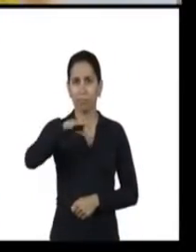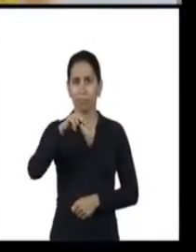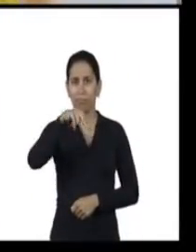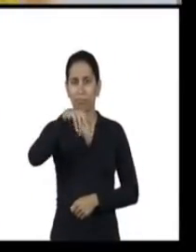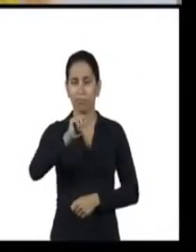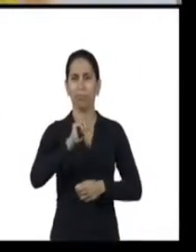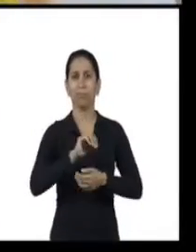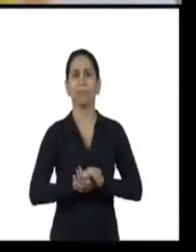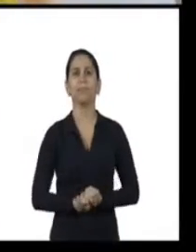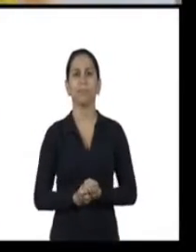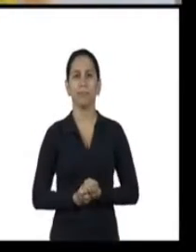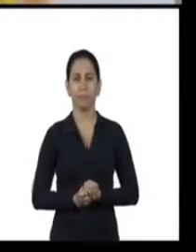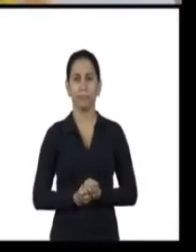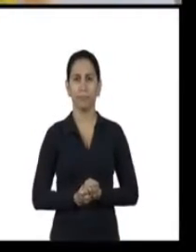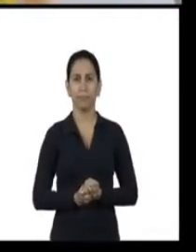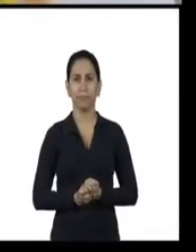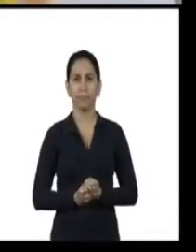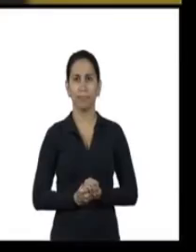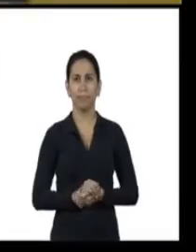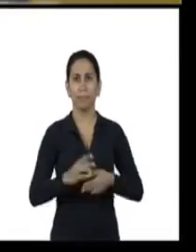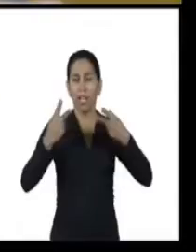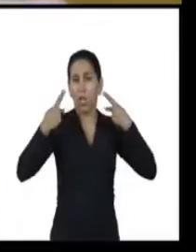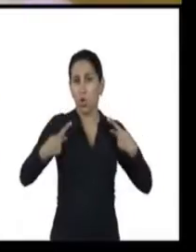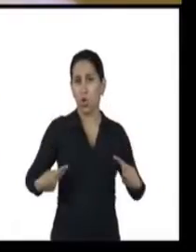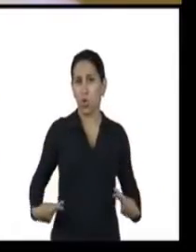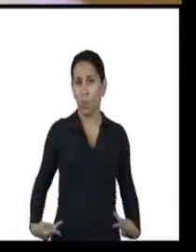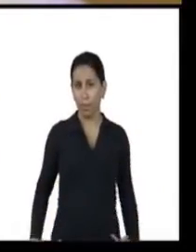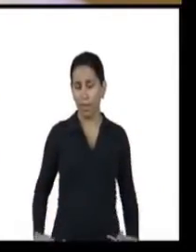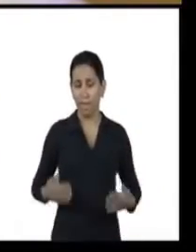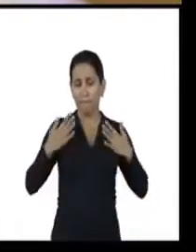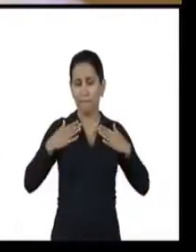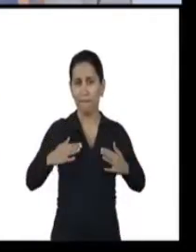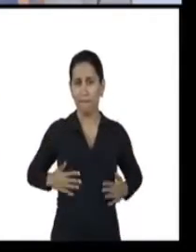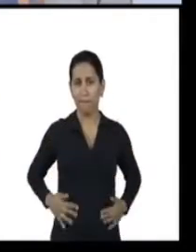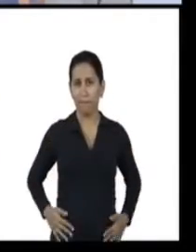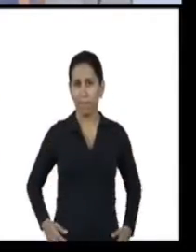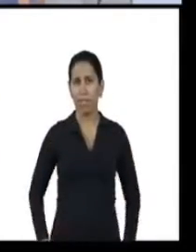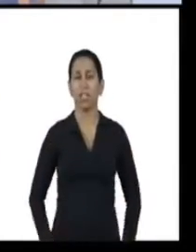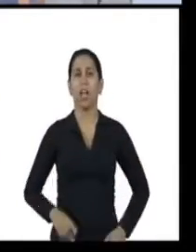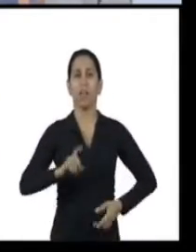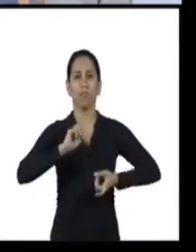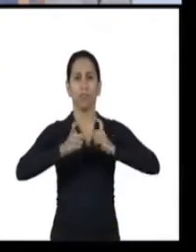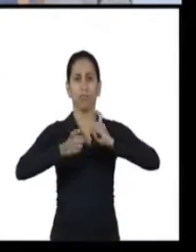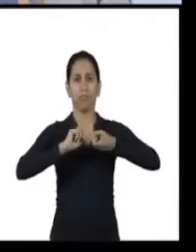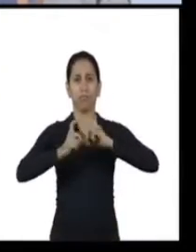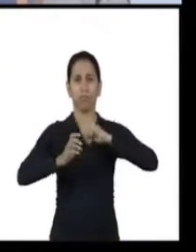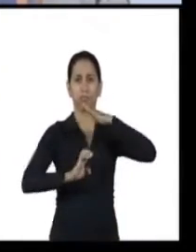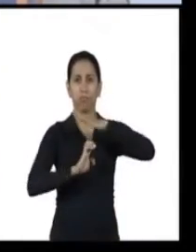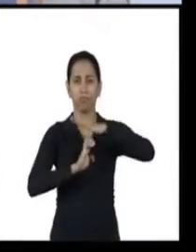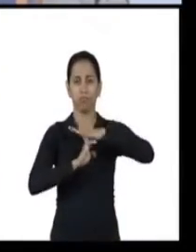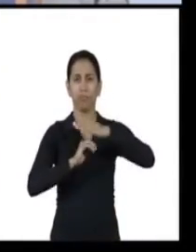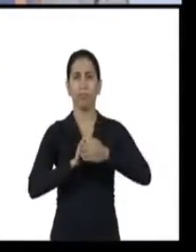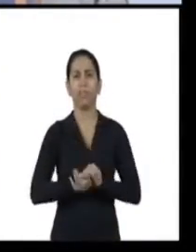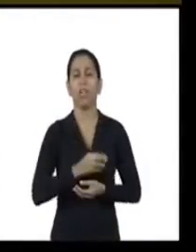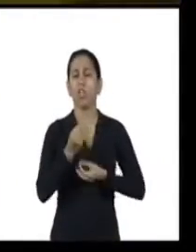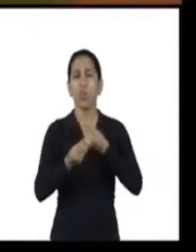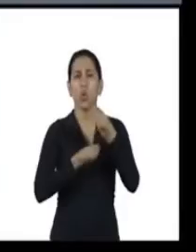física, cognitiva e organizacional e alguns cuidados que você deve tomar ao realizar as